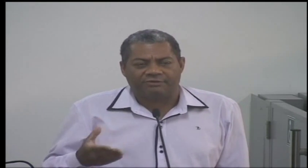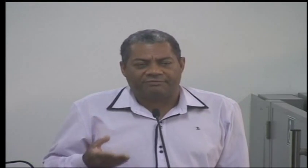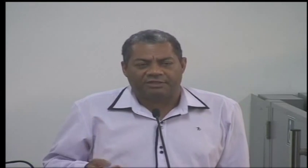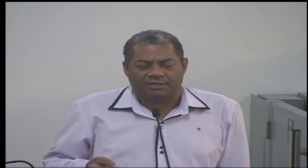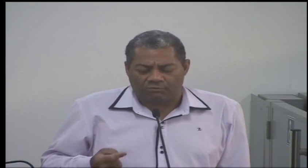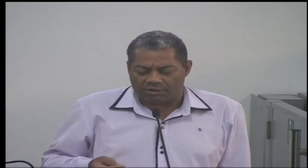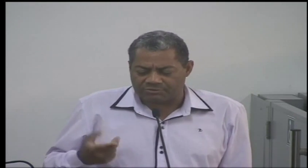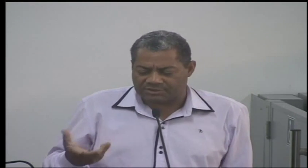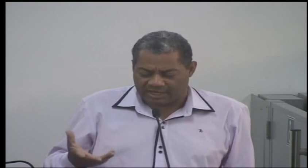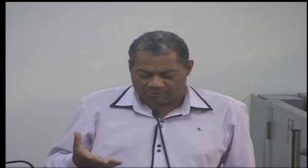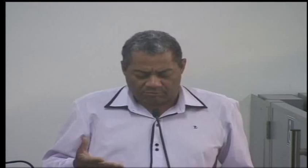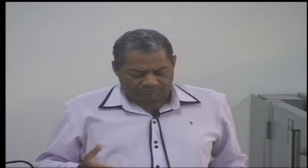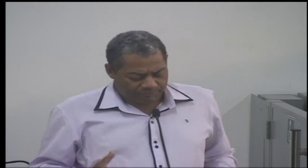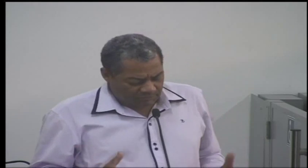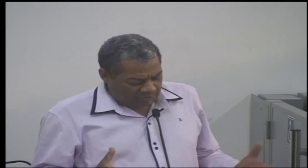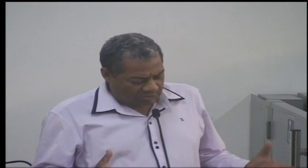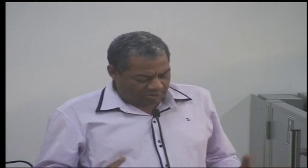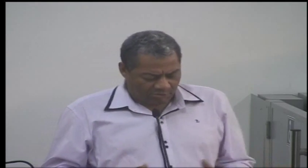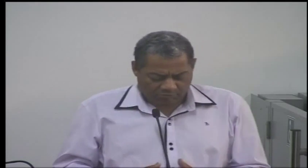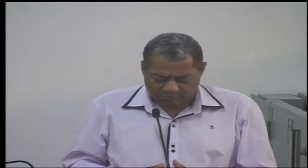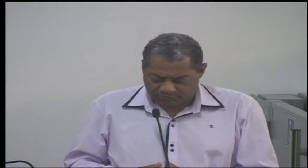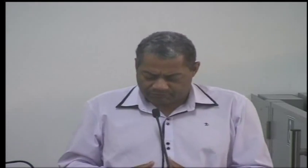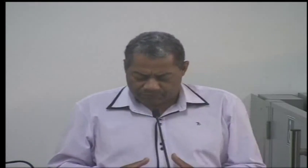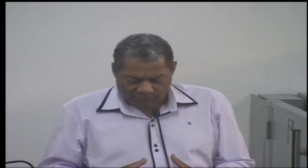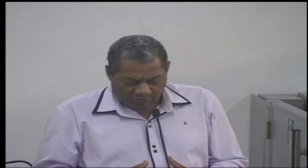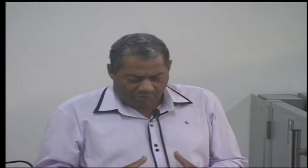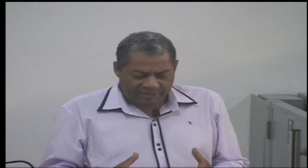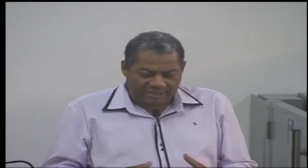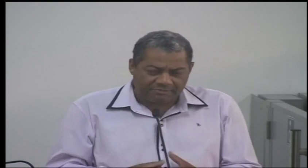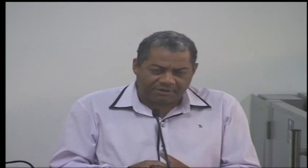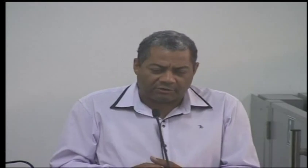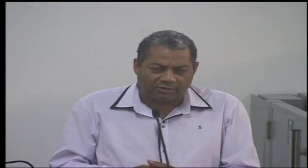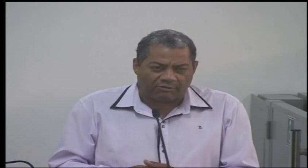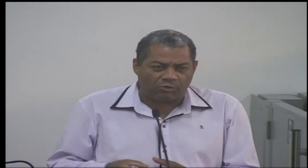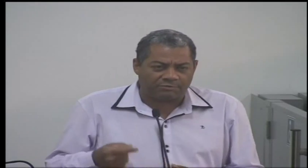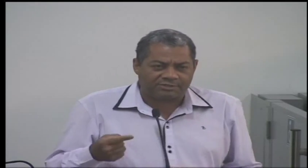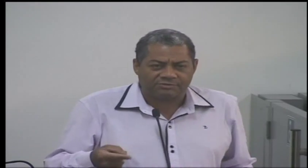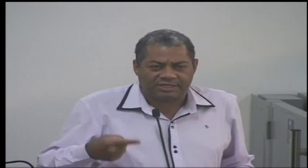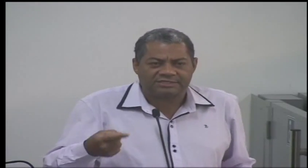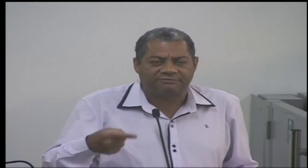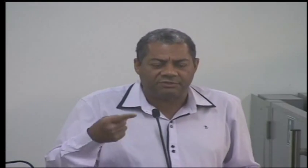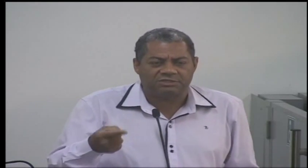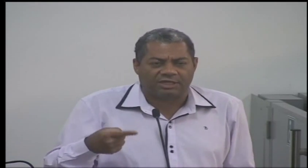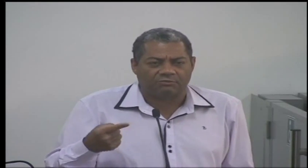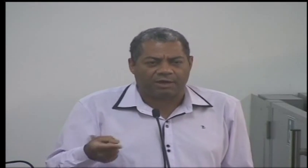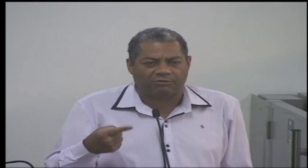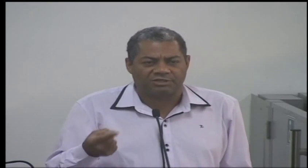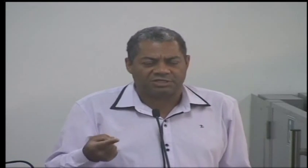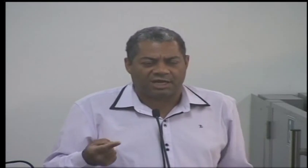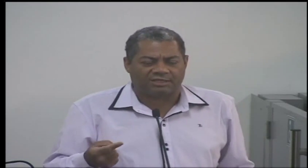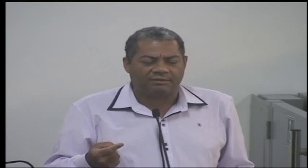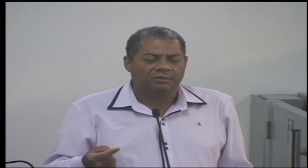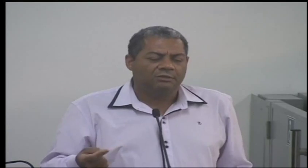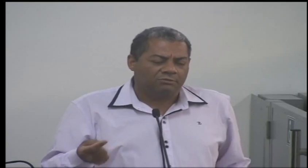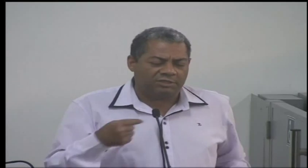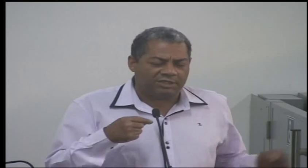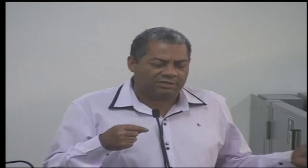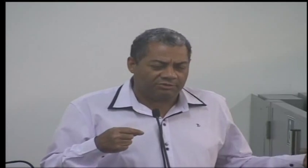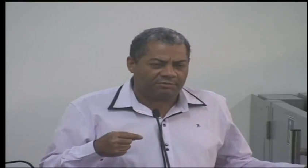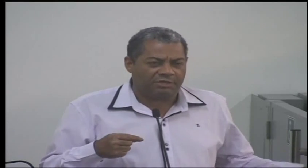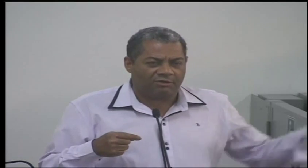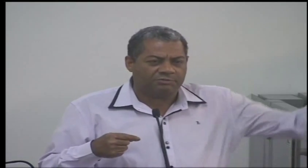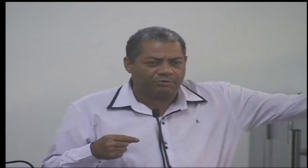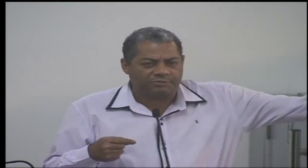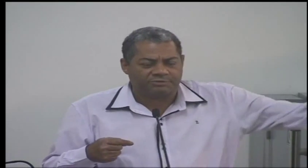Pouquíssima coisa foi feita. O ônibus saiu, que eu acompanhei de perto lá, o ônibus saiu 6h20 lá do bairro da Giada,